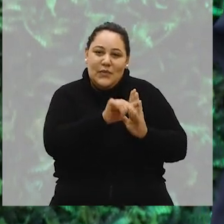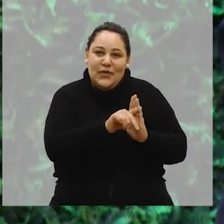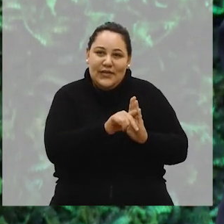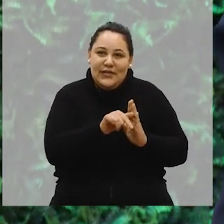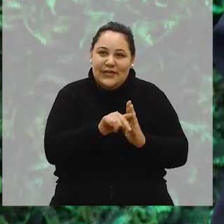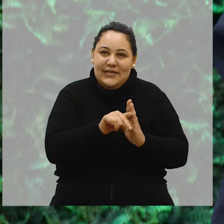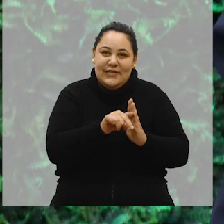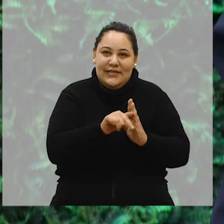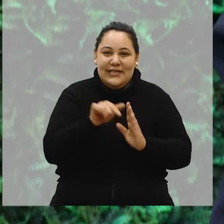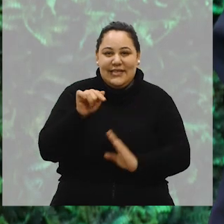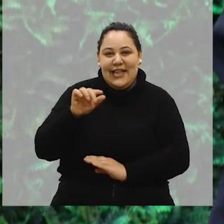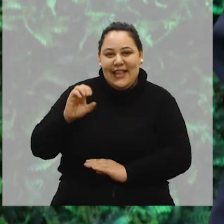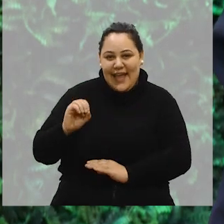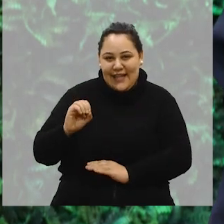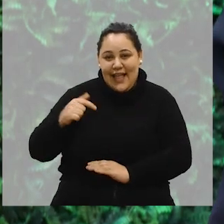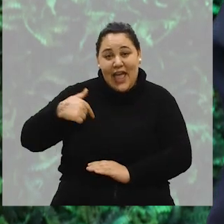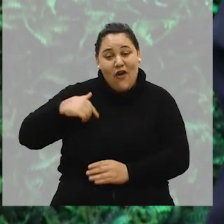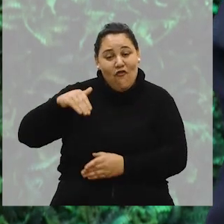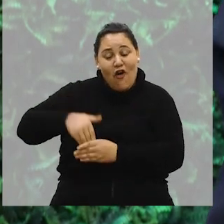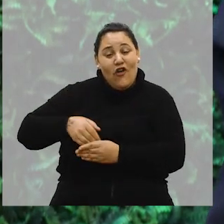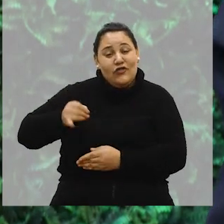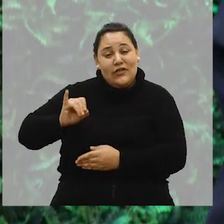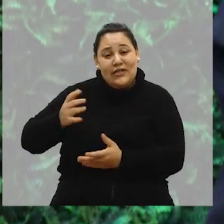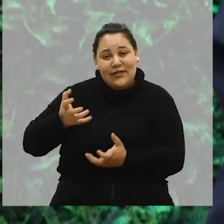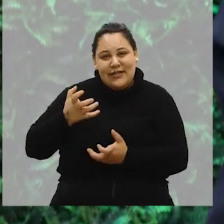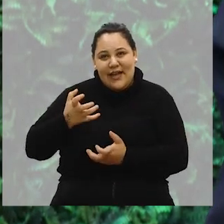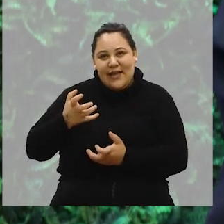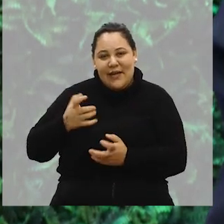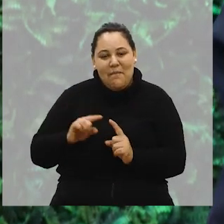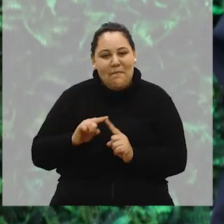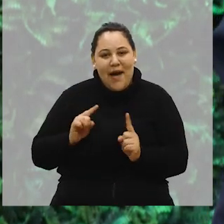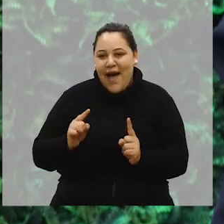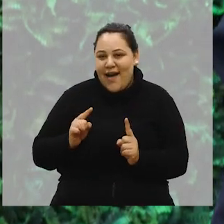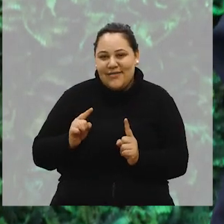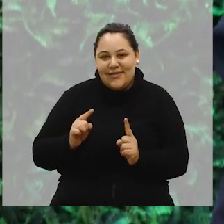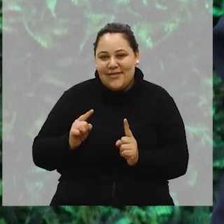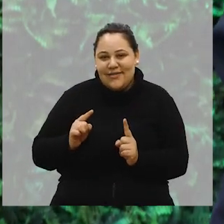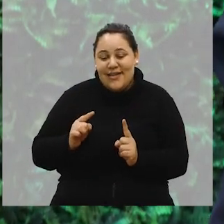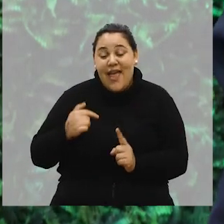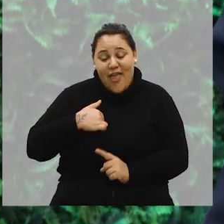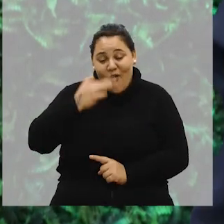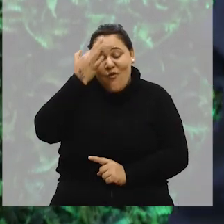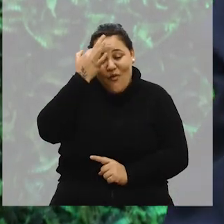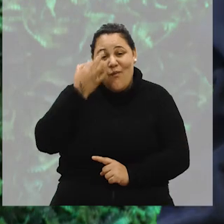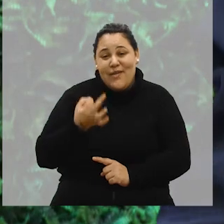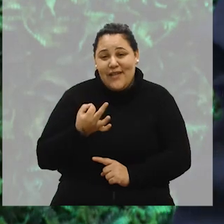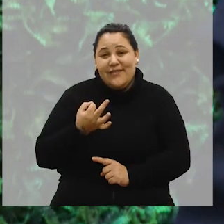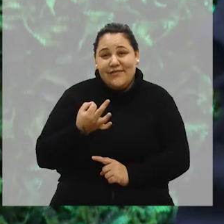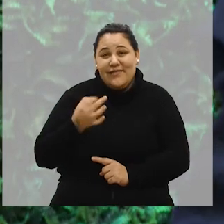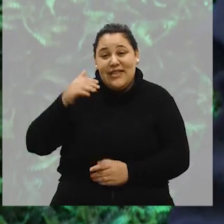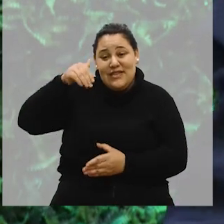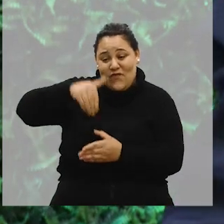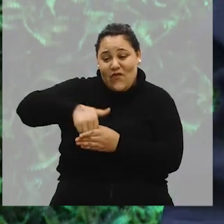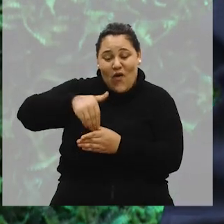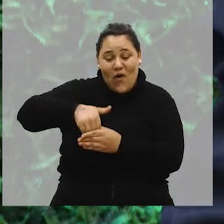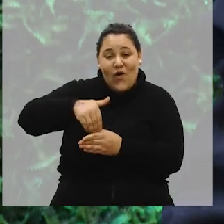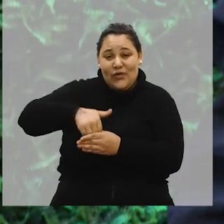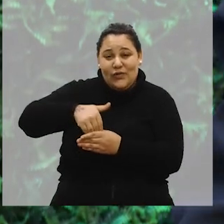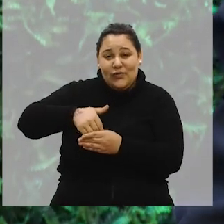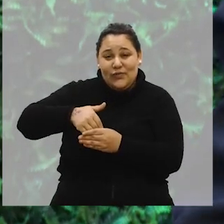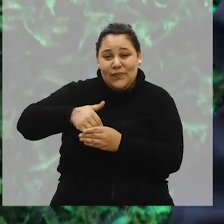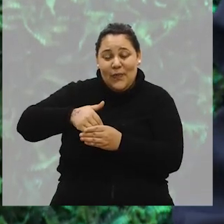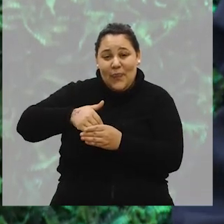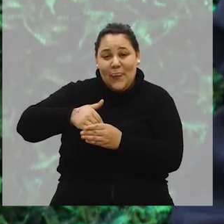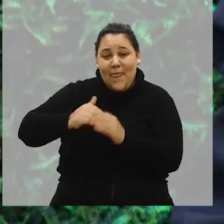70 eu passo a ser facultativo, mas isso nem me passa pela cabeça. E eu entendo este voto facultativo às